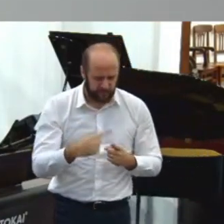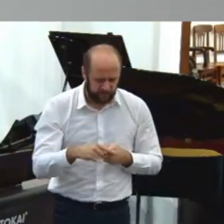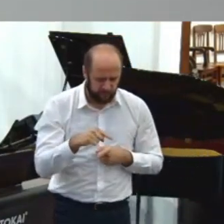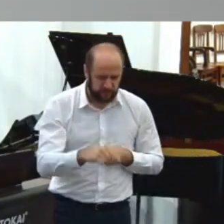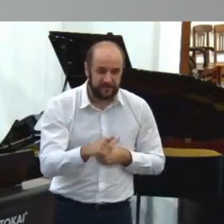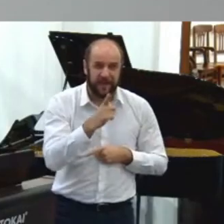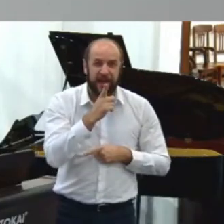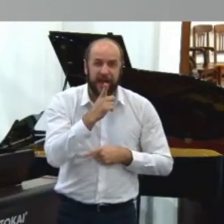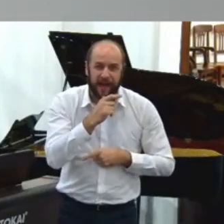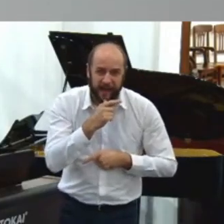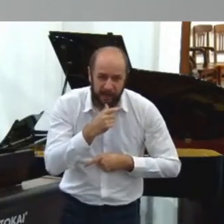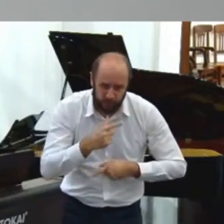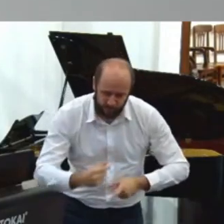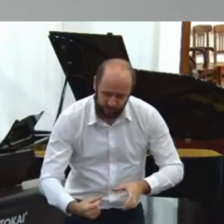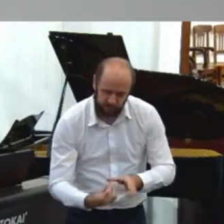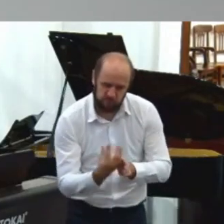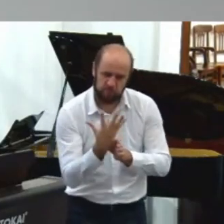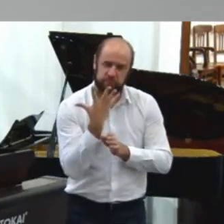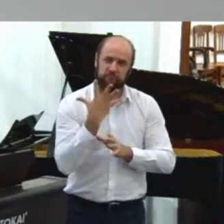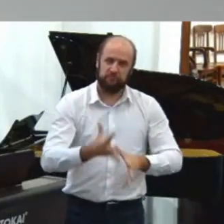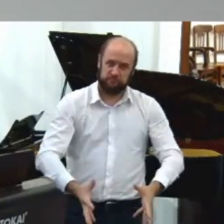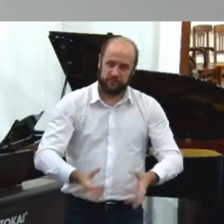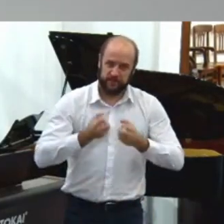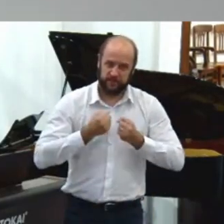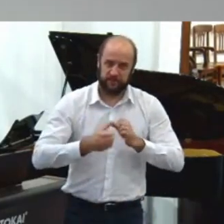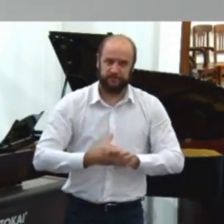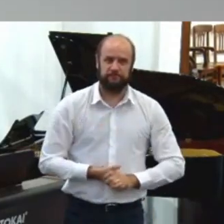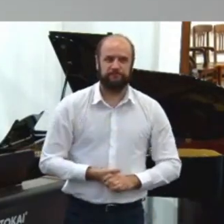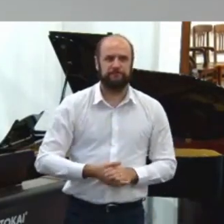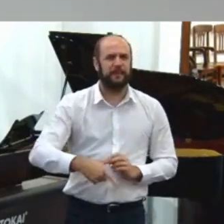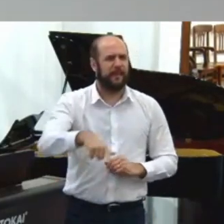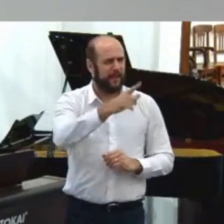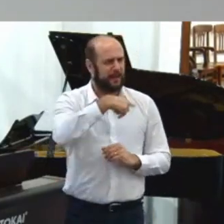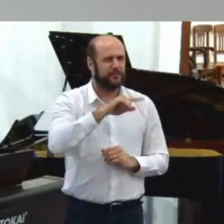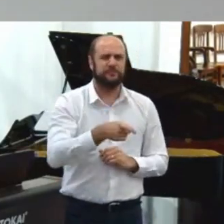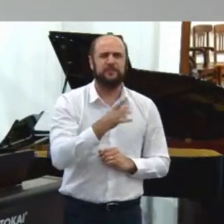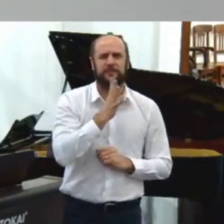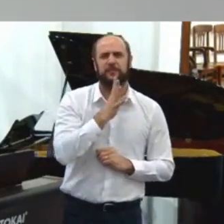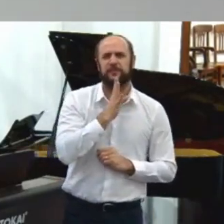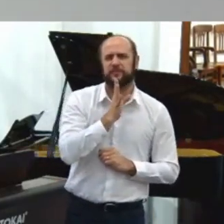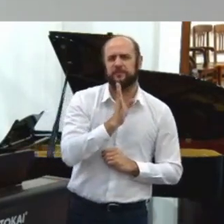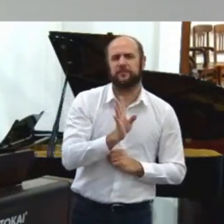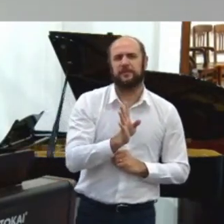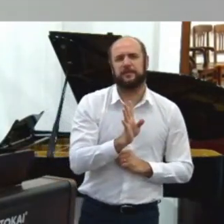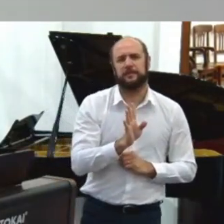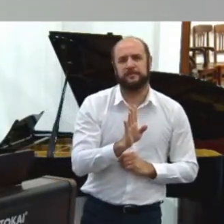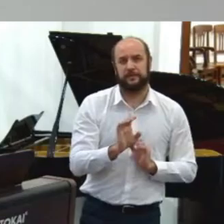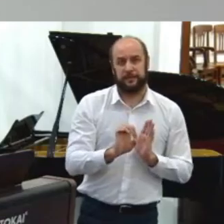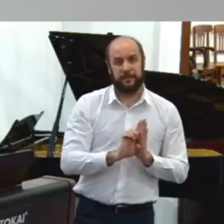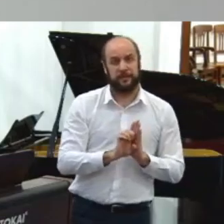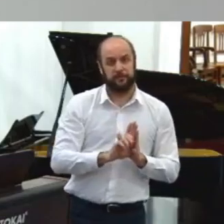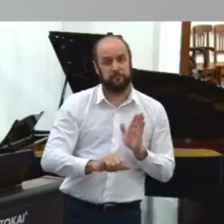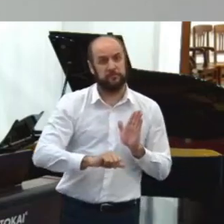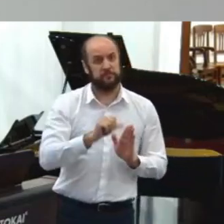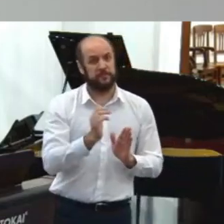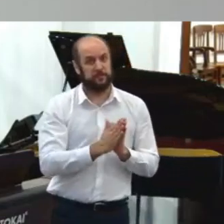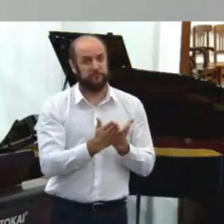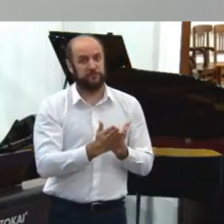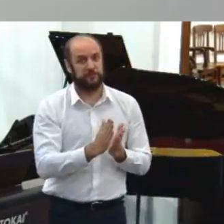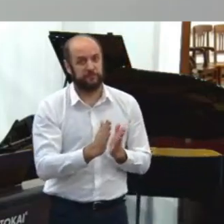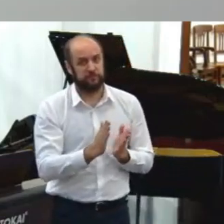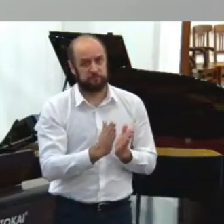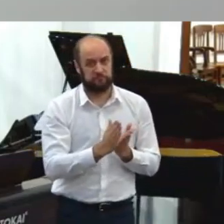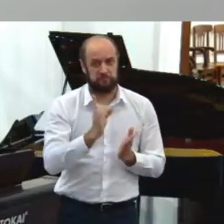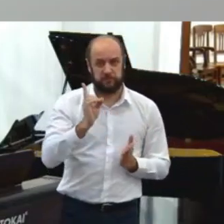das águas o tirei. Eu sei que muitos de nós já leram essa passagem. Êxodo é um dos primeiros livros das